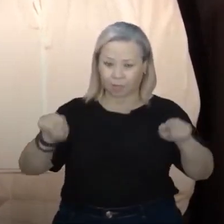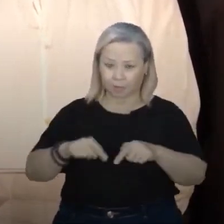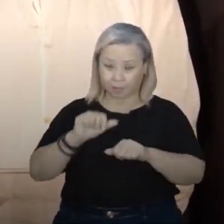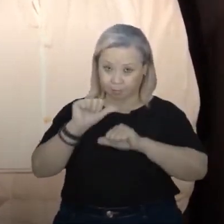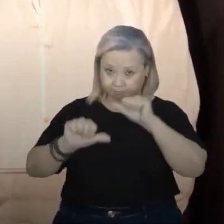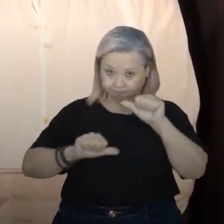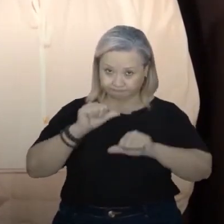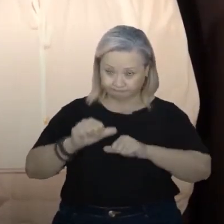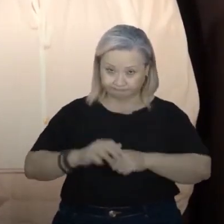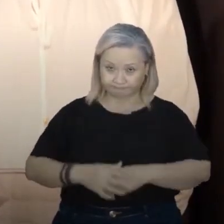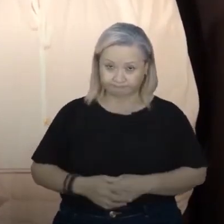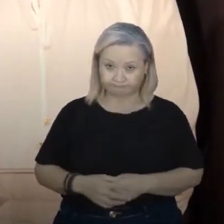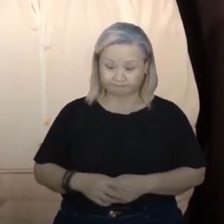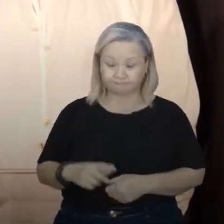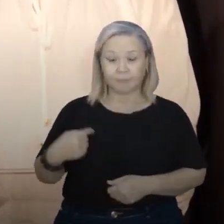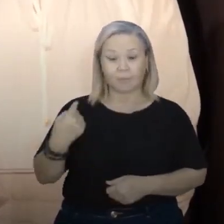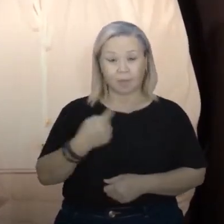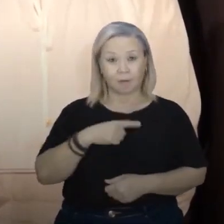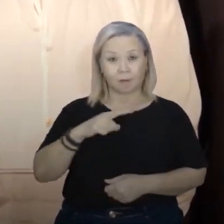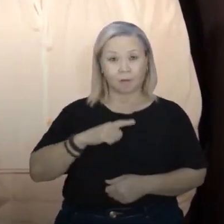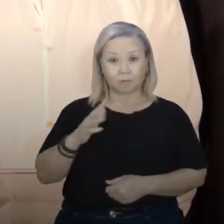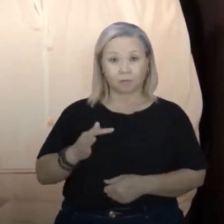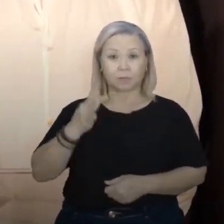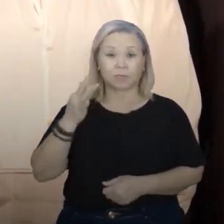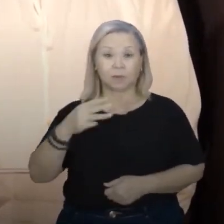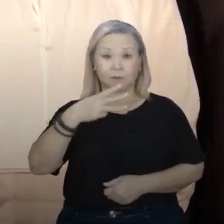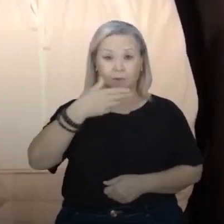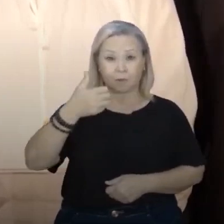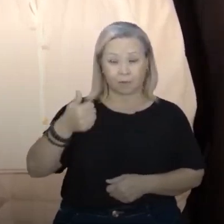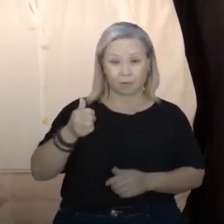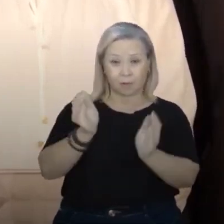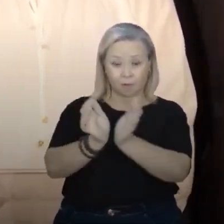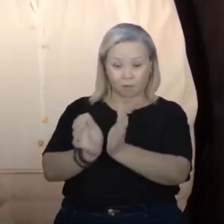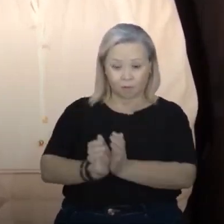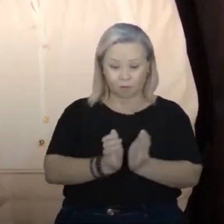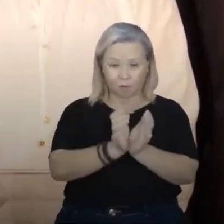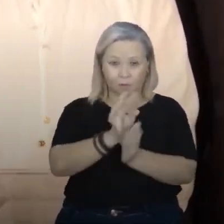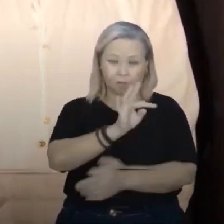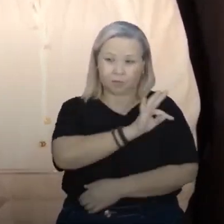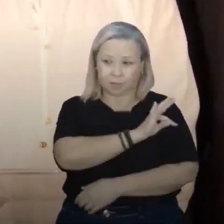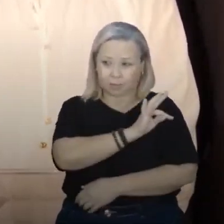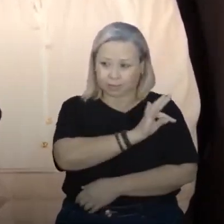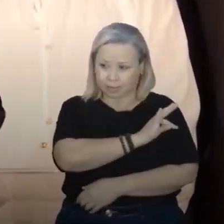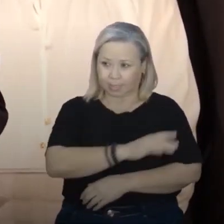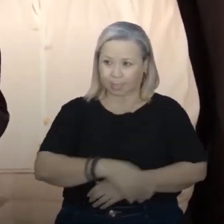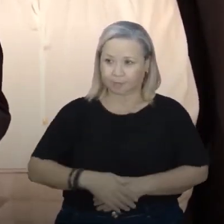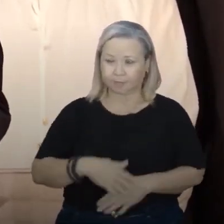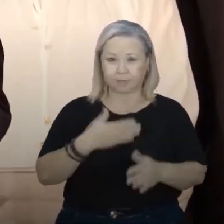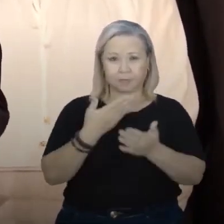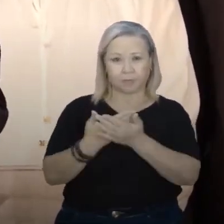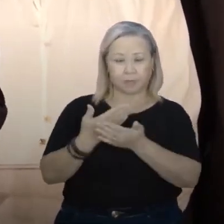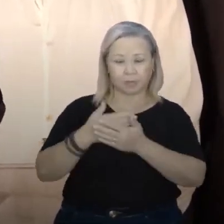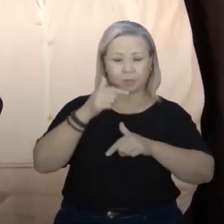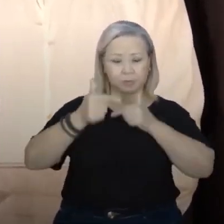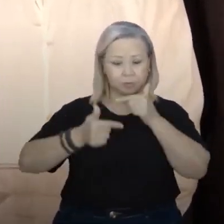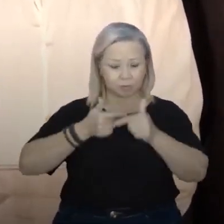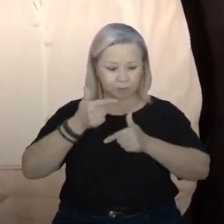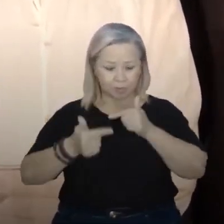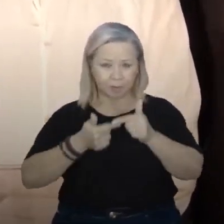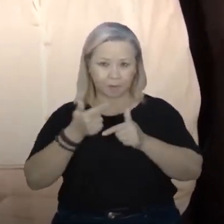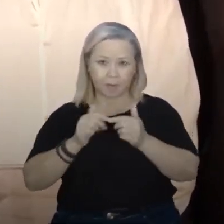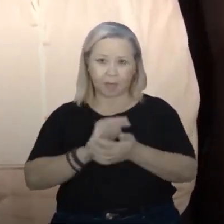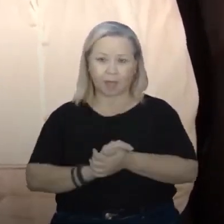transição. Nós teremos 31 grupos técnicos, estudos de trabalho para